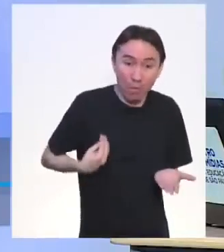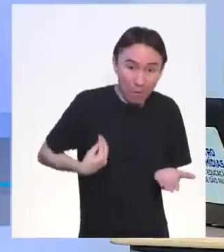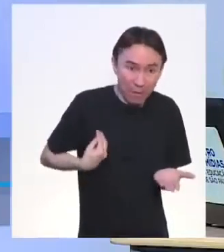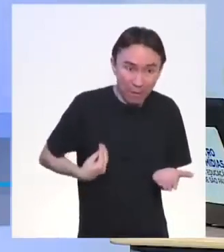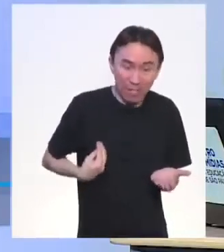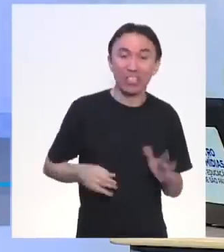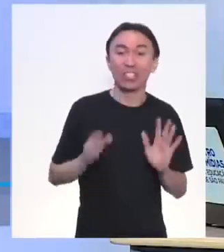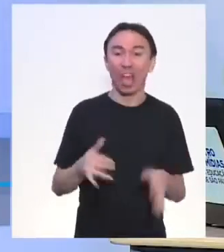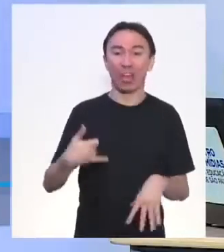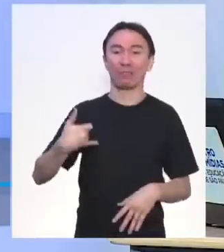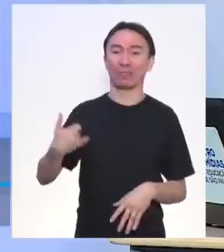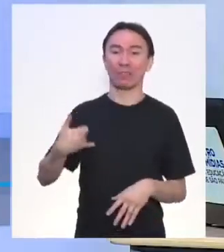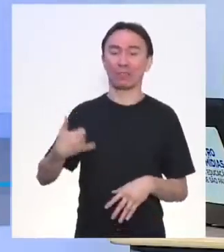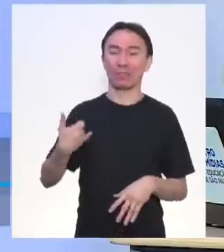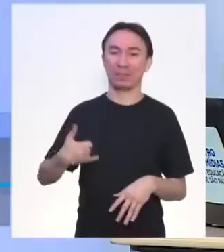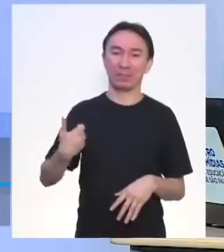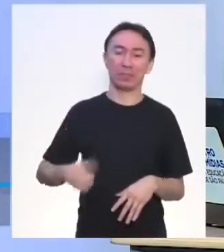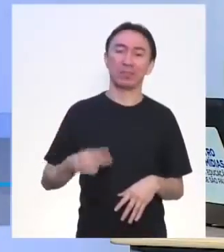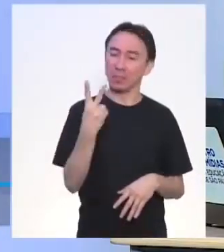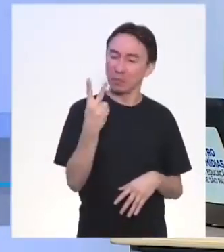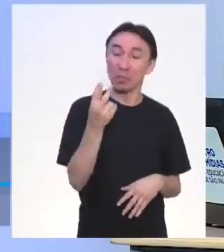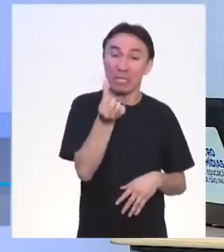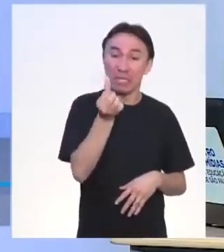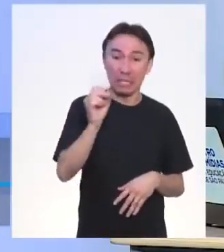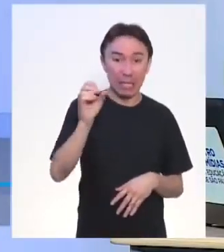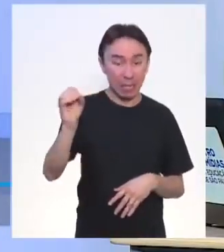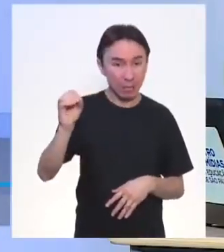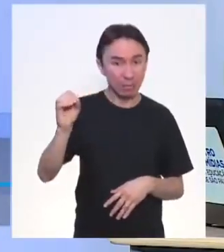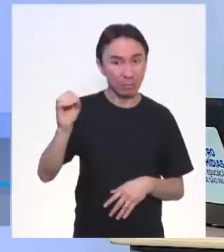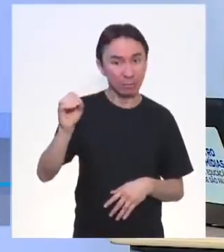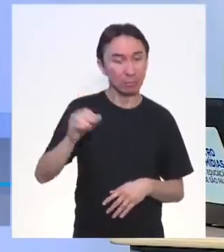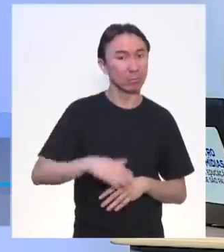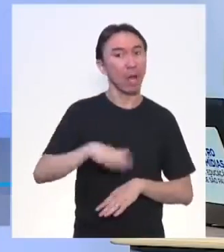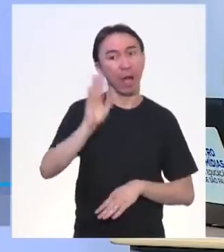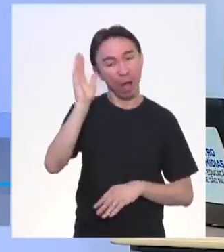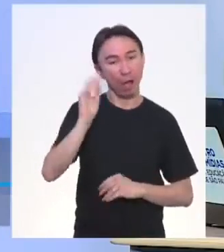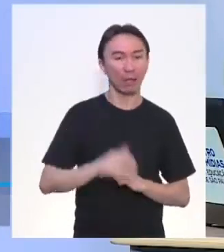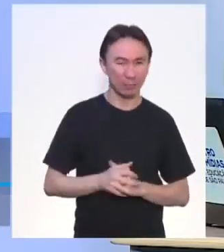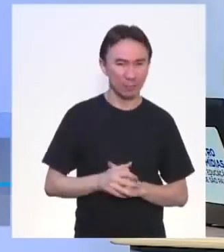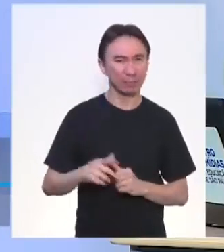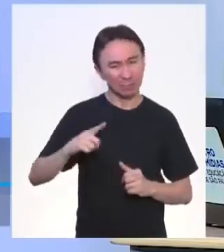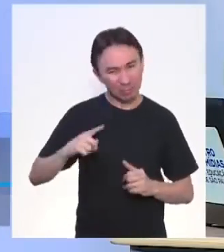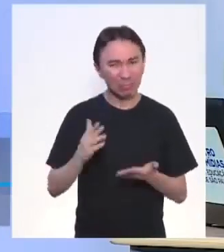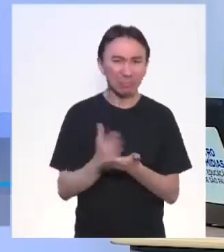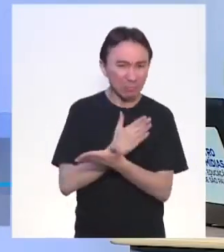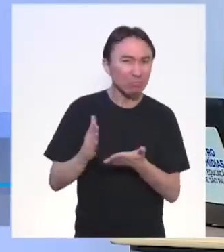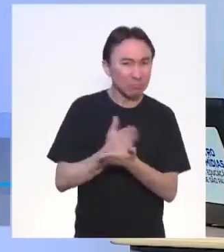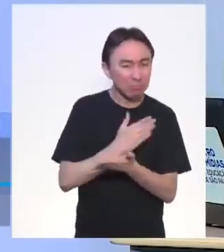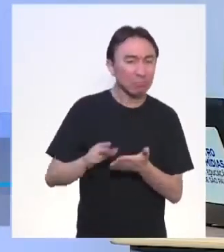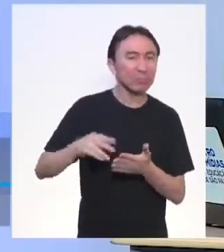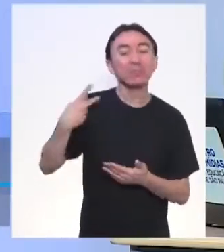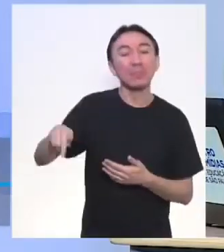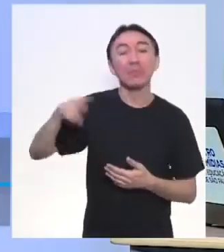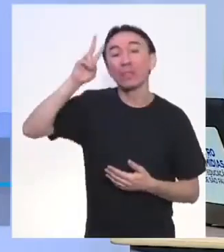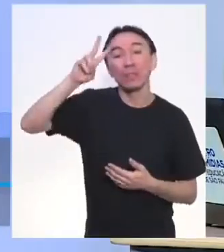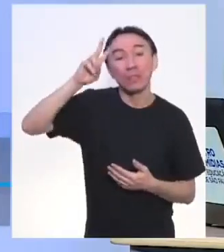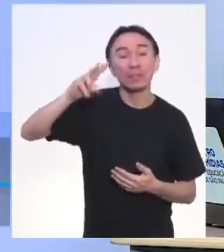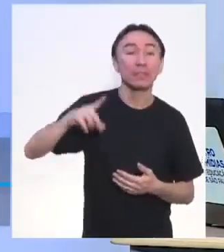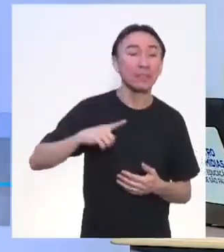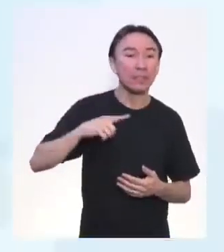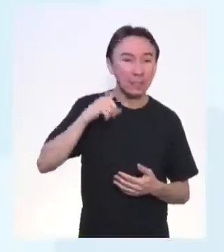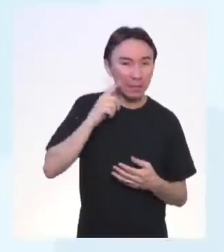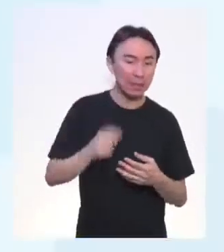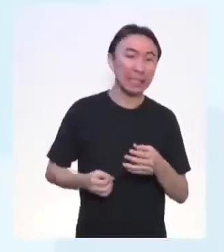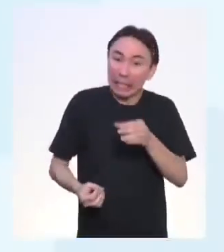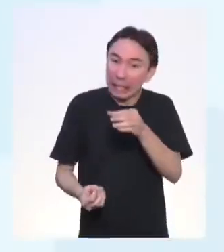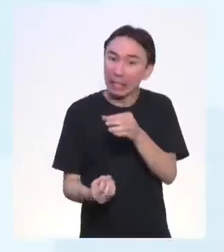Então a gente tem uma diferença histórica muito grande e a gente sabe algumas coisas sobre eles. Por exemplo, ele criou essa tabuada aqui, que